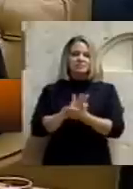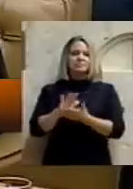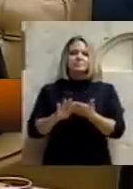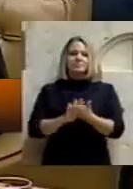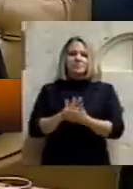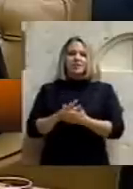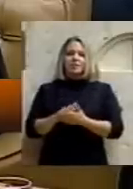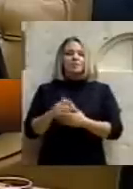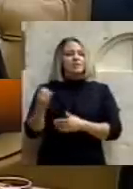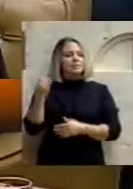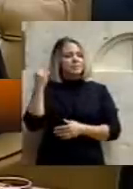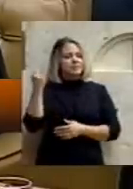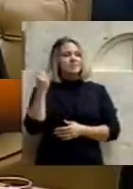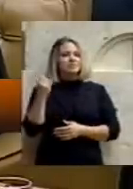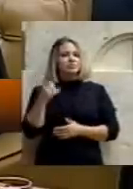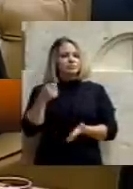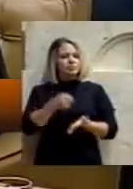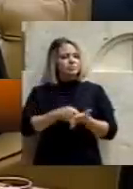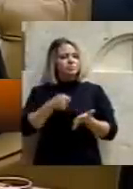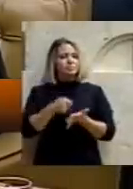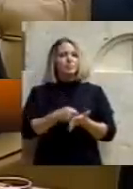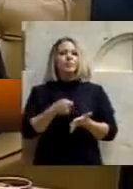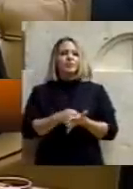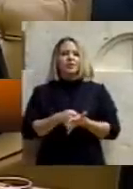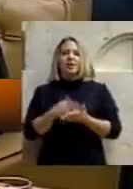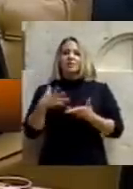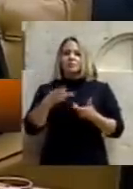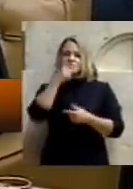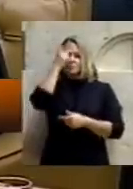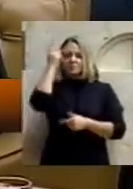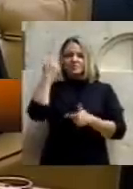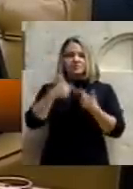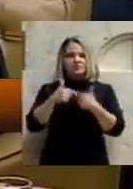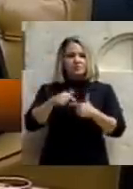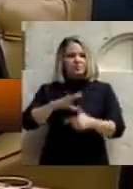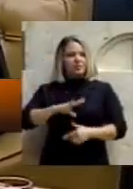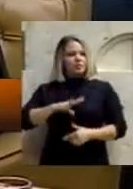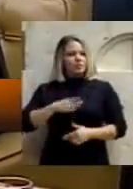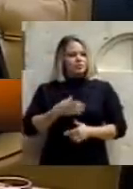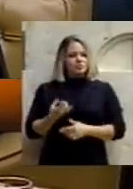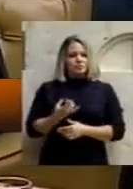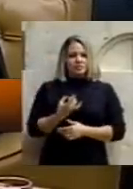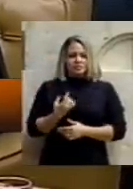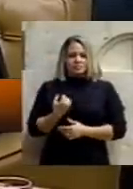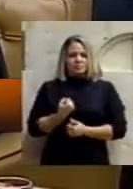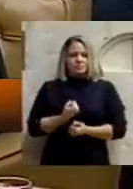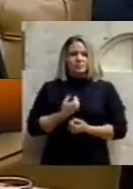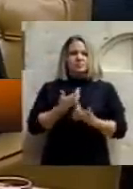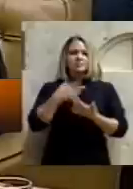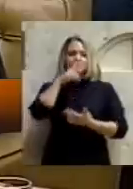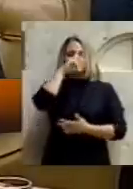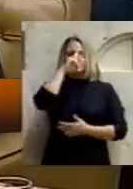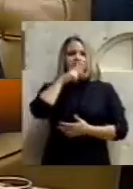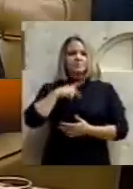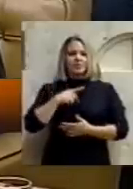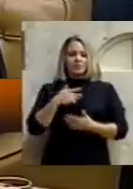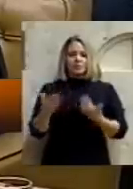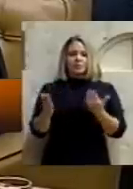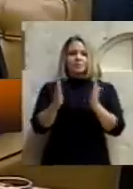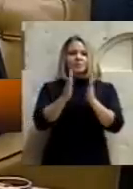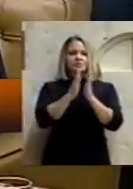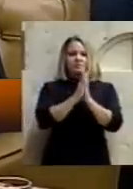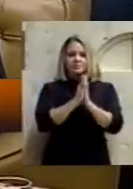duro privilégio que impõe a quem o desfruta a coragem de ficar a sós consigo mesmo, frente a